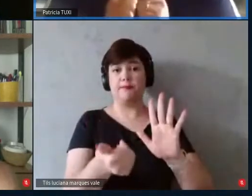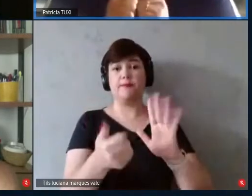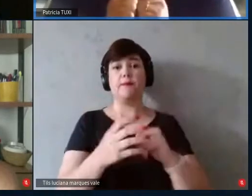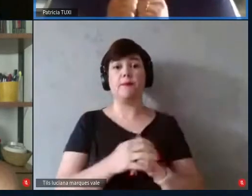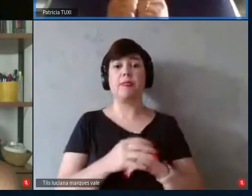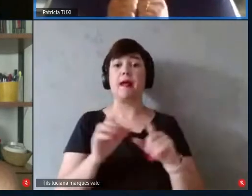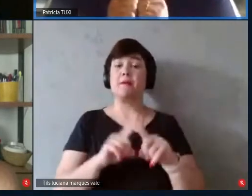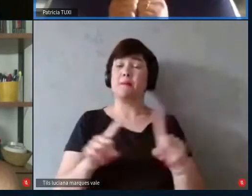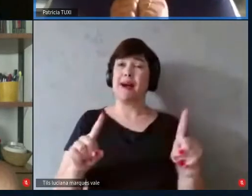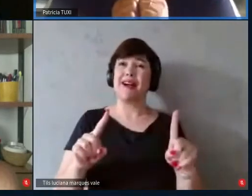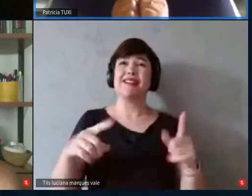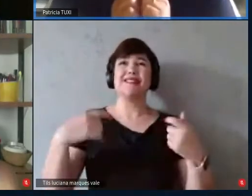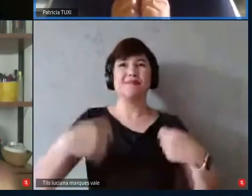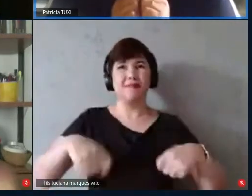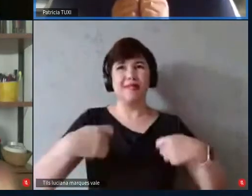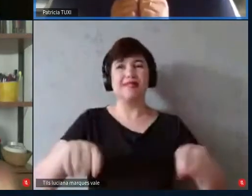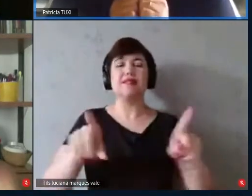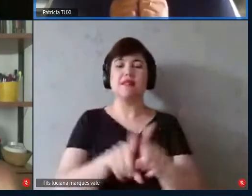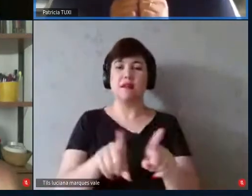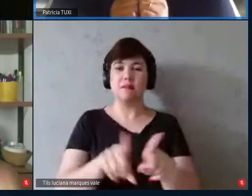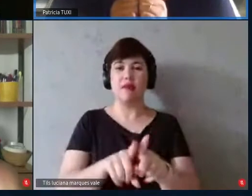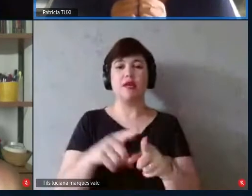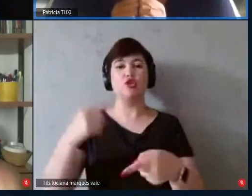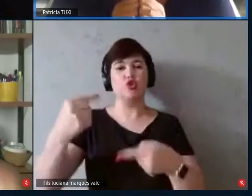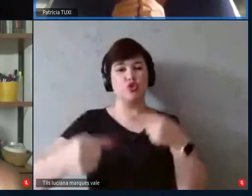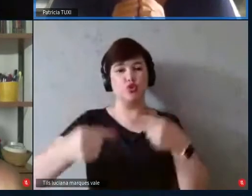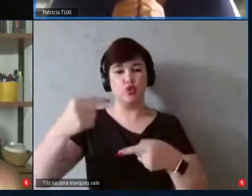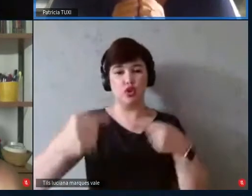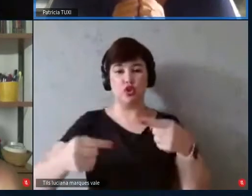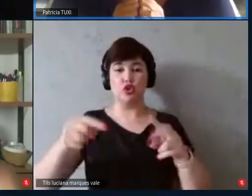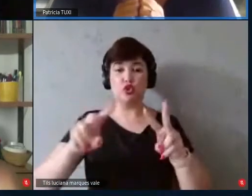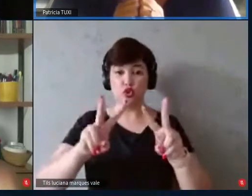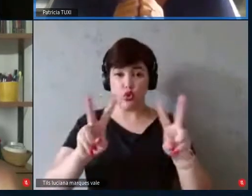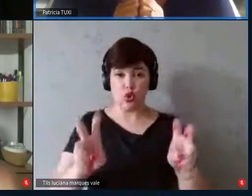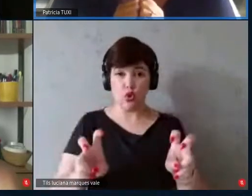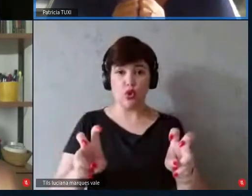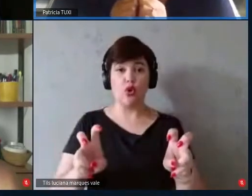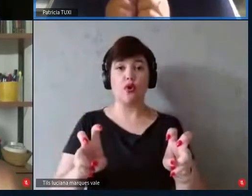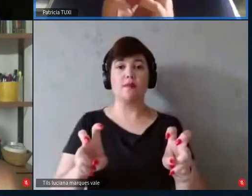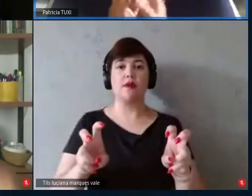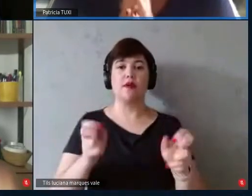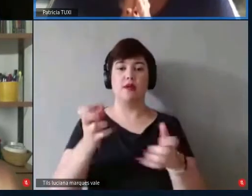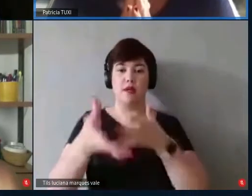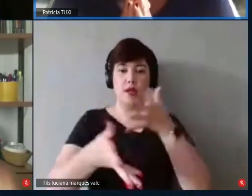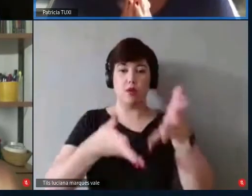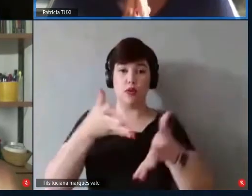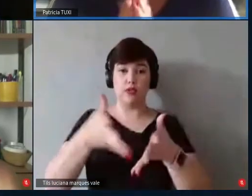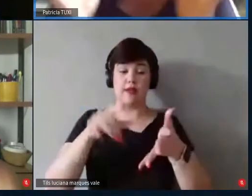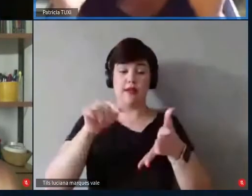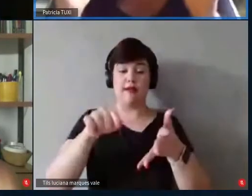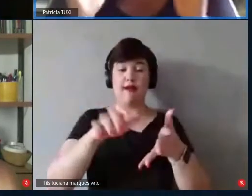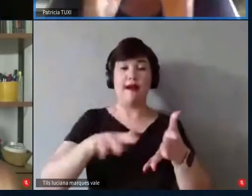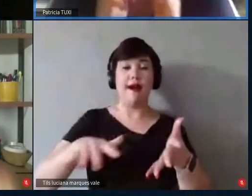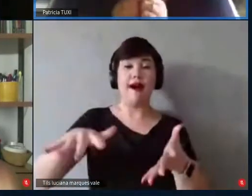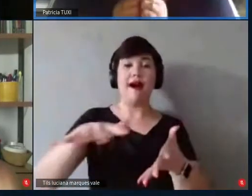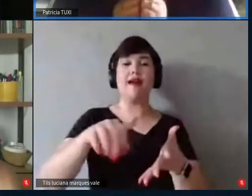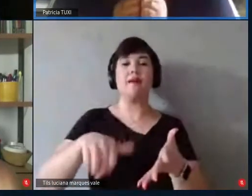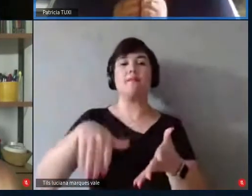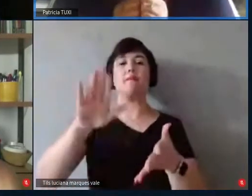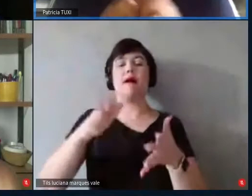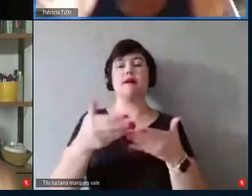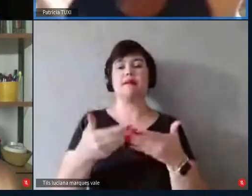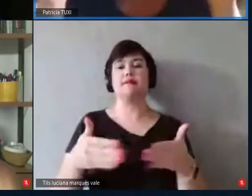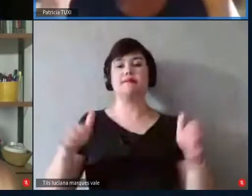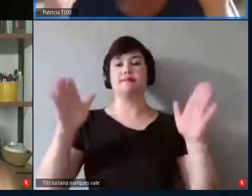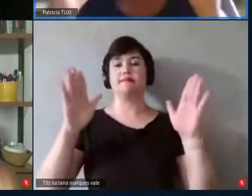mas que precisa também ser um pouco discutido sobre língua de sinais como uma área mais ampla, uma